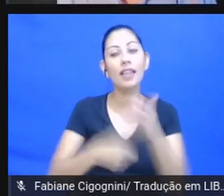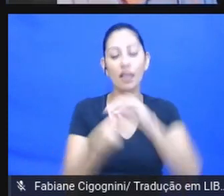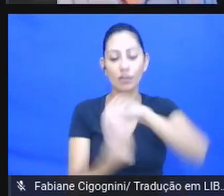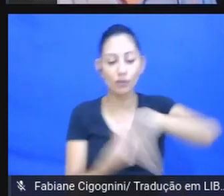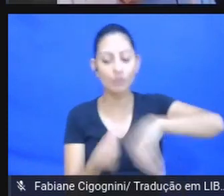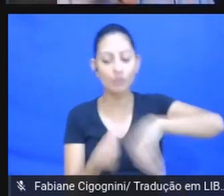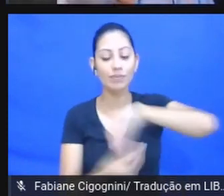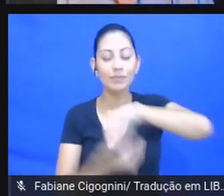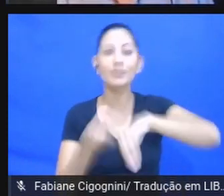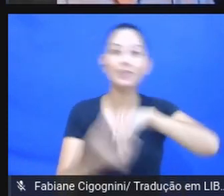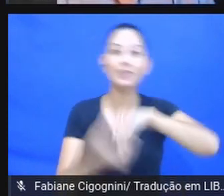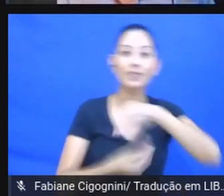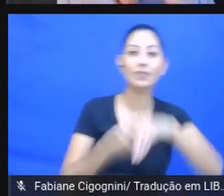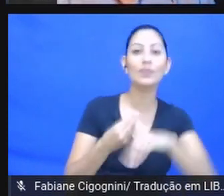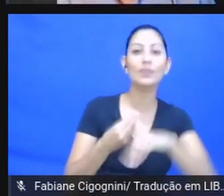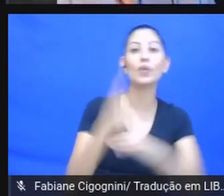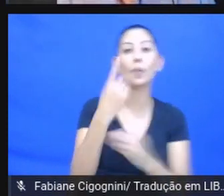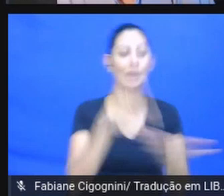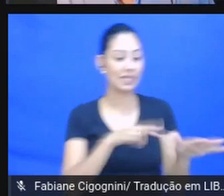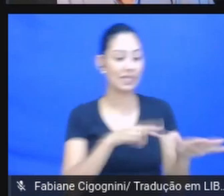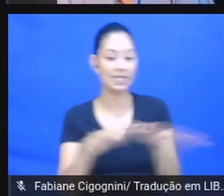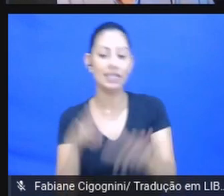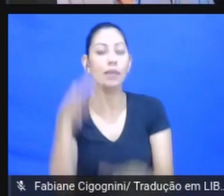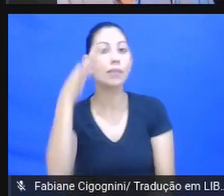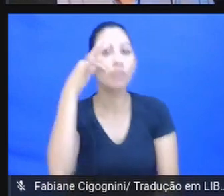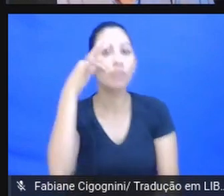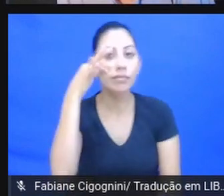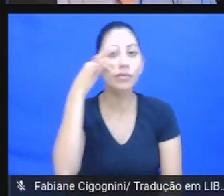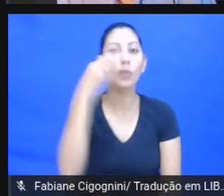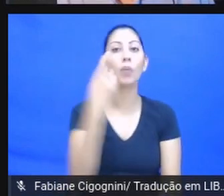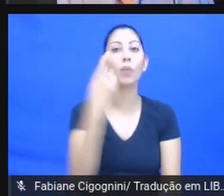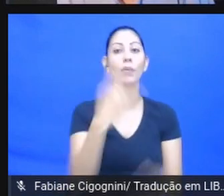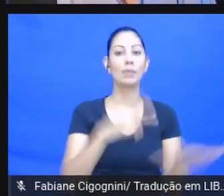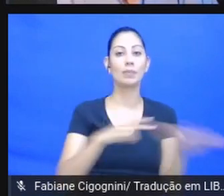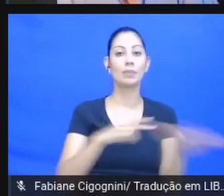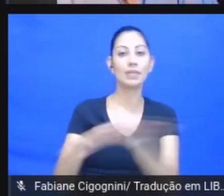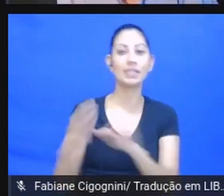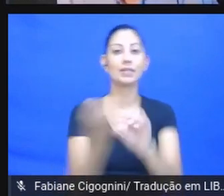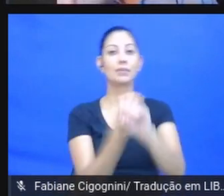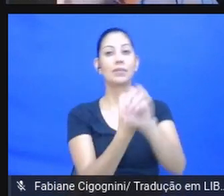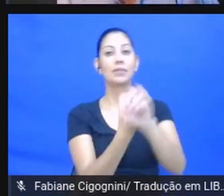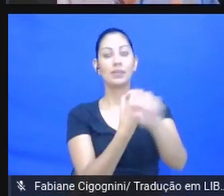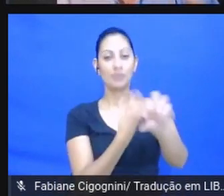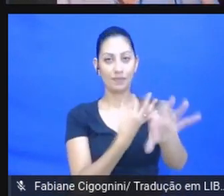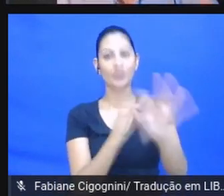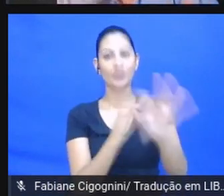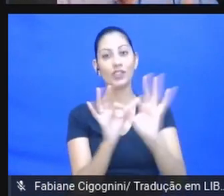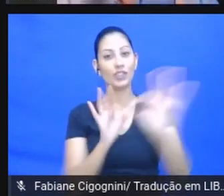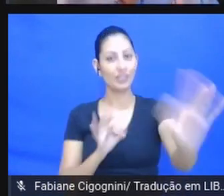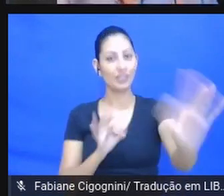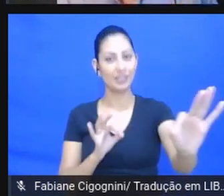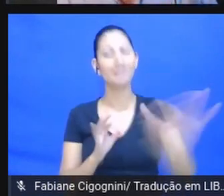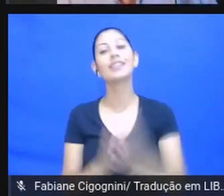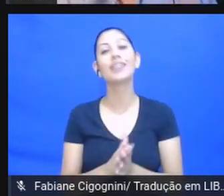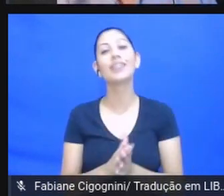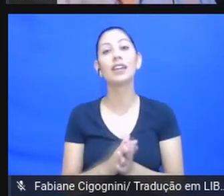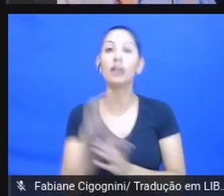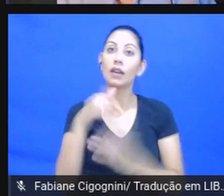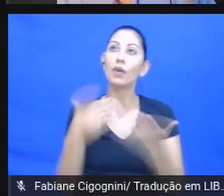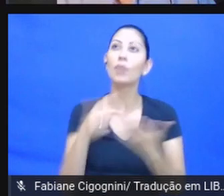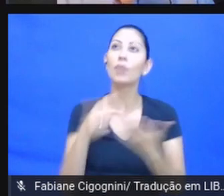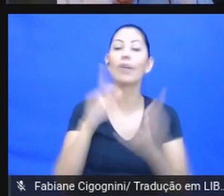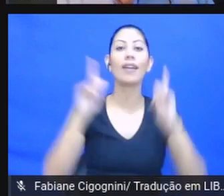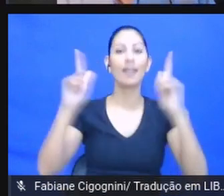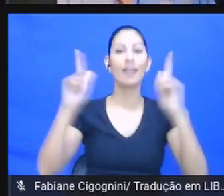uma semana sim e outra não na USP. E como teve essa greve que durou